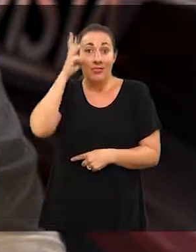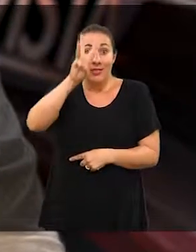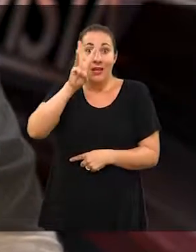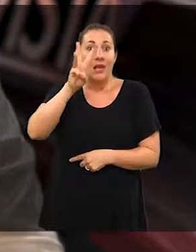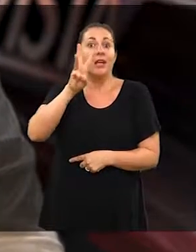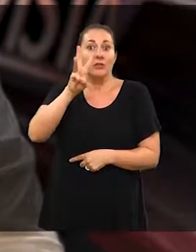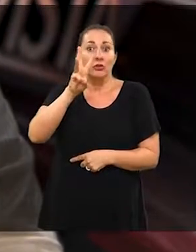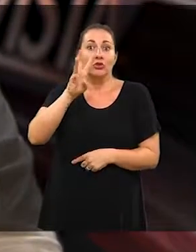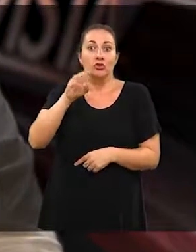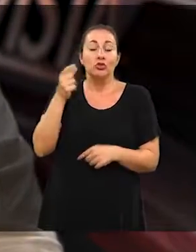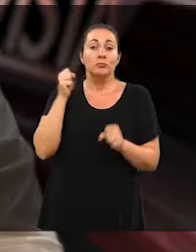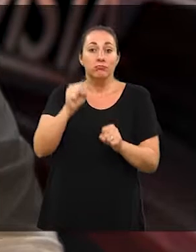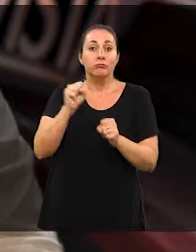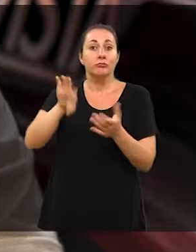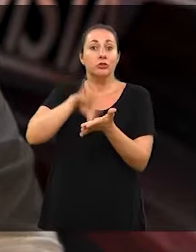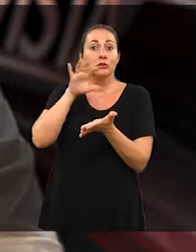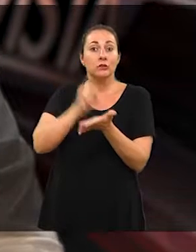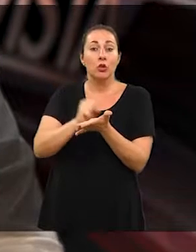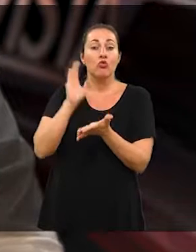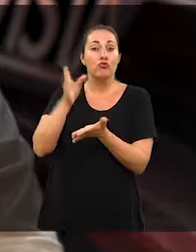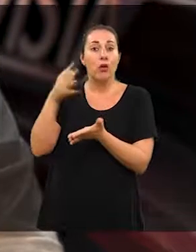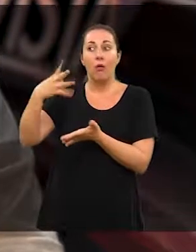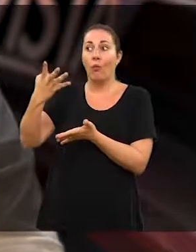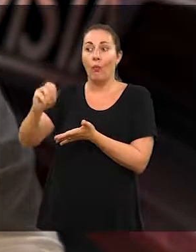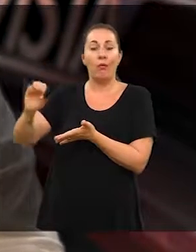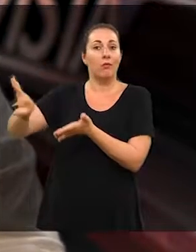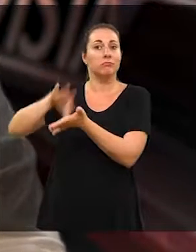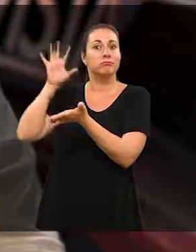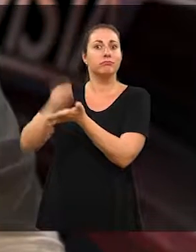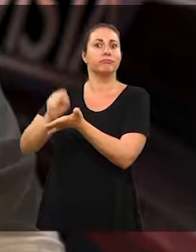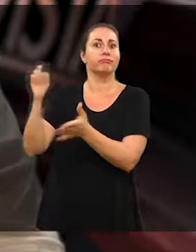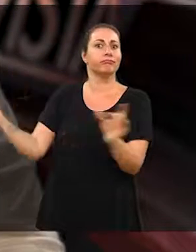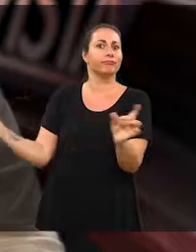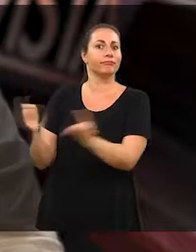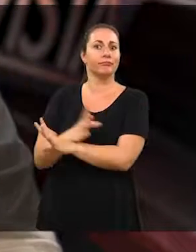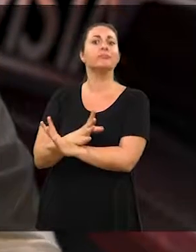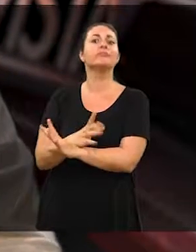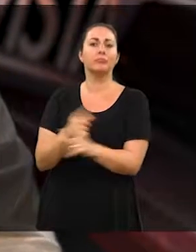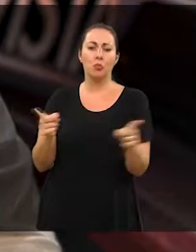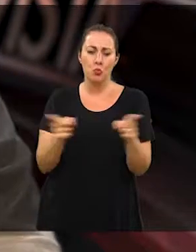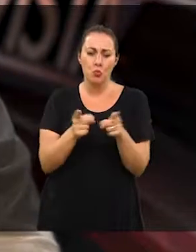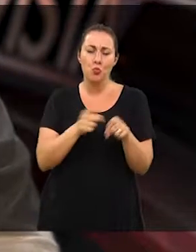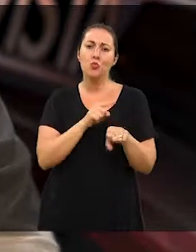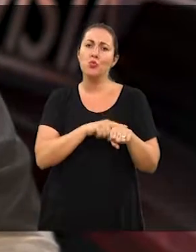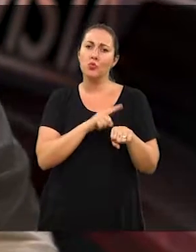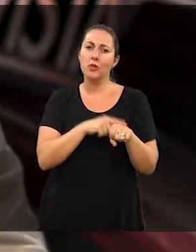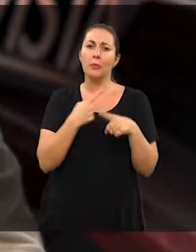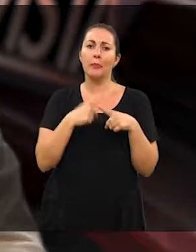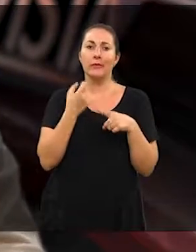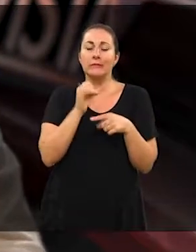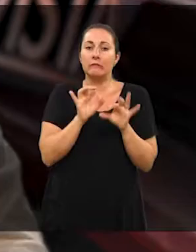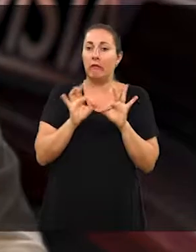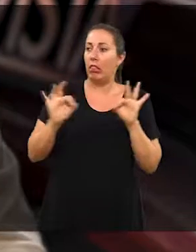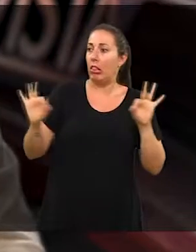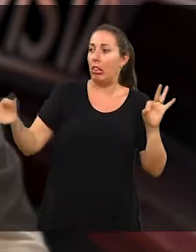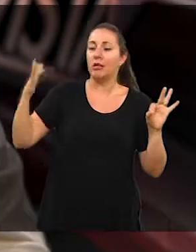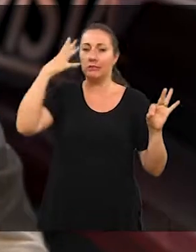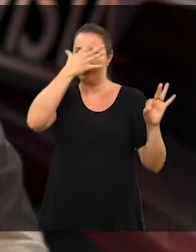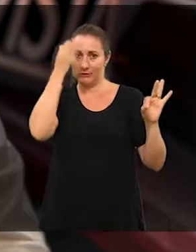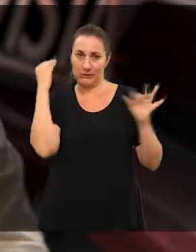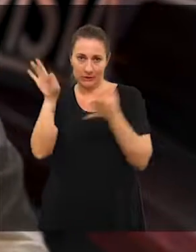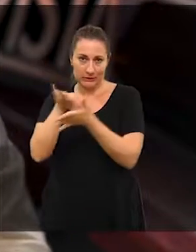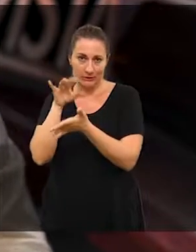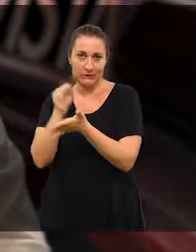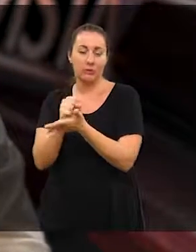para se inscrever e eles se inscreveram, 40 escolas se inscreveram. 40 escolas se inscreveram. Nós deixamos um tempo bem curto, né? Porque se a gente deixar muito tempo, eles